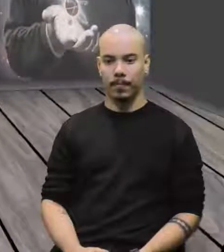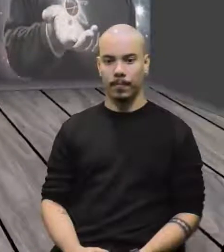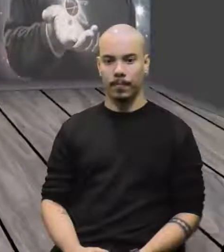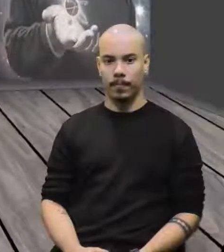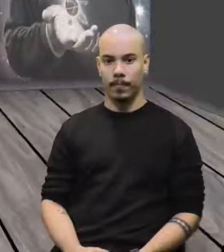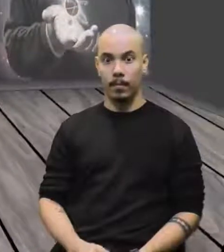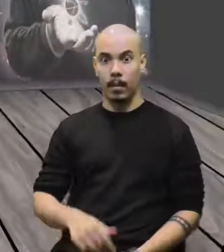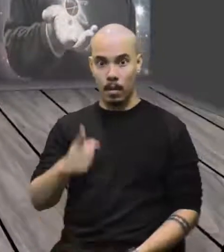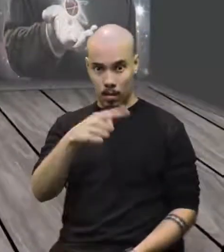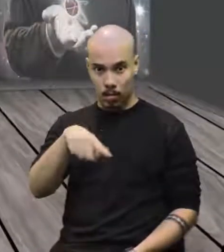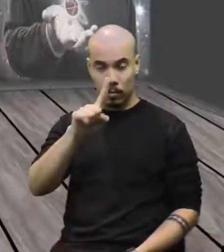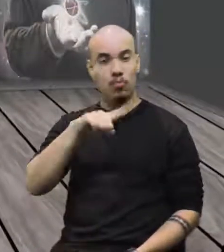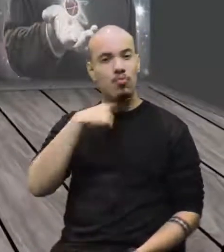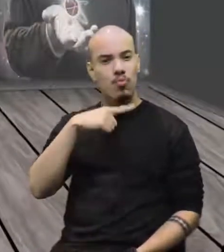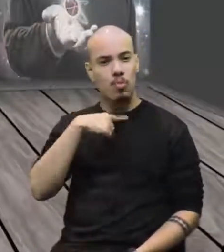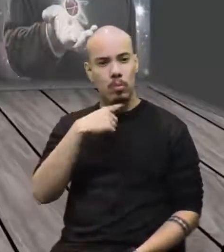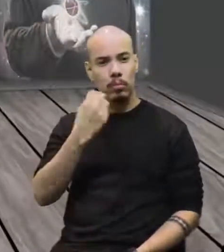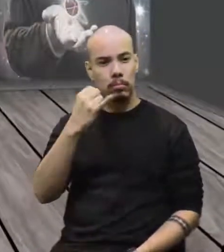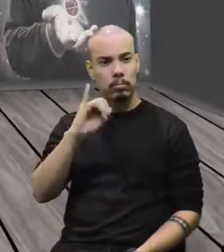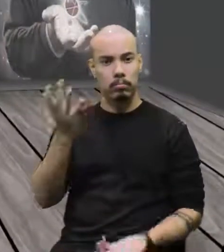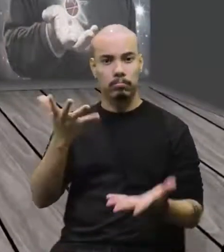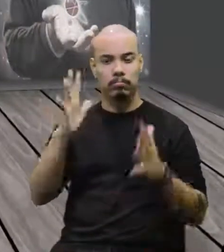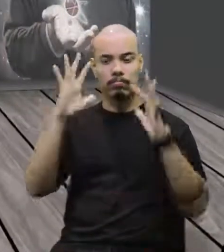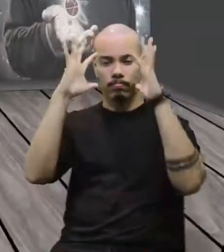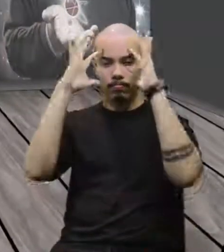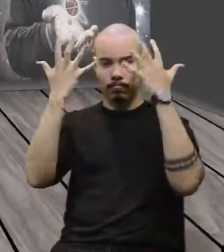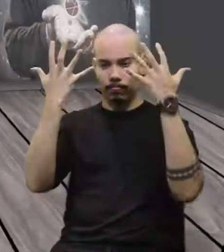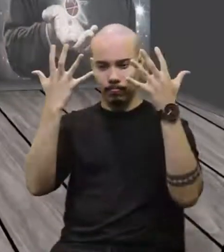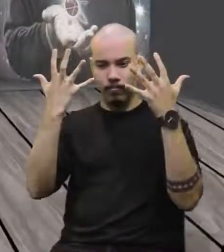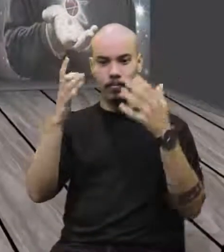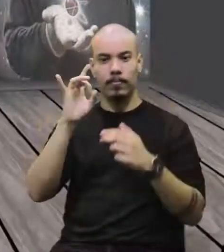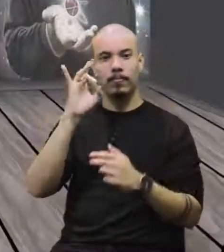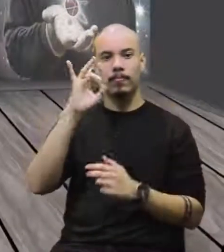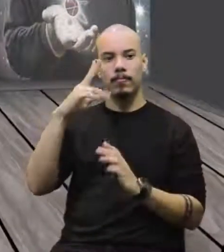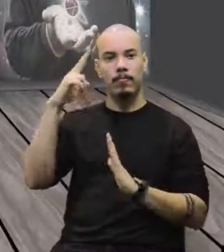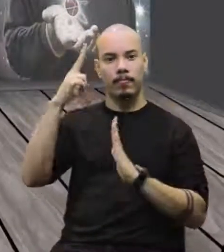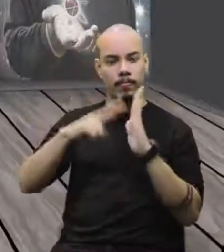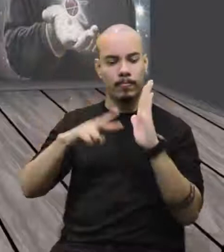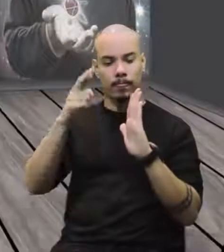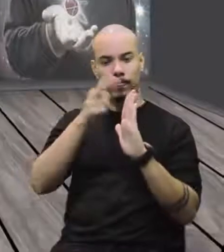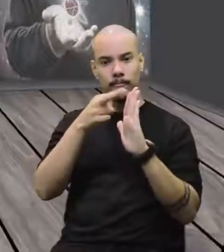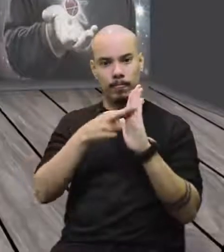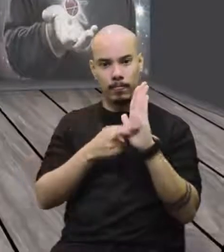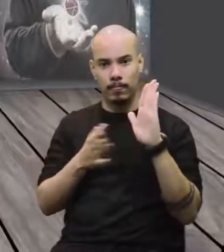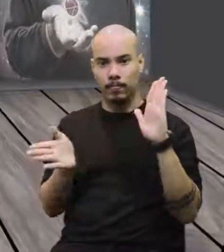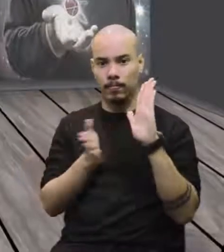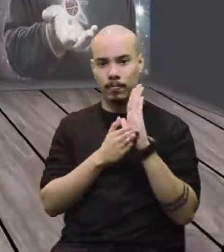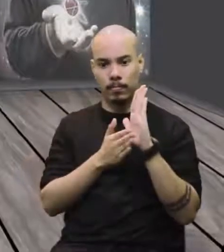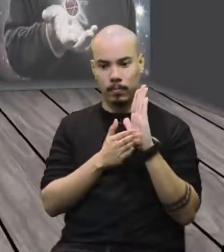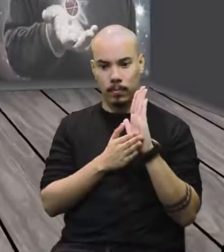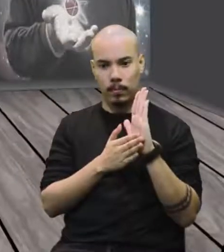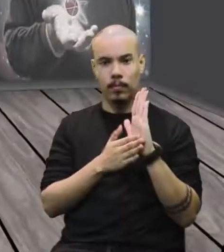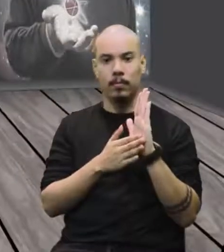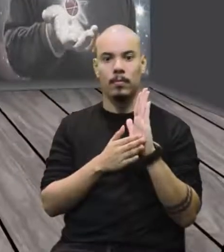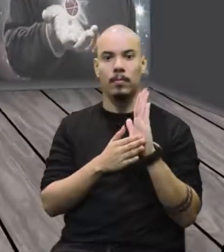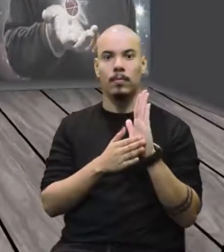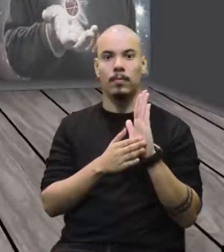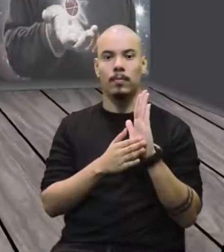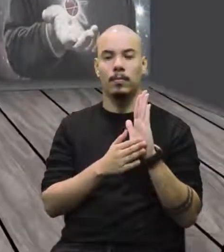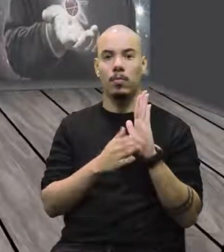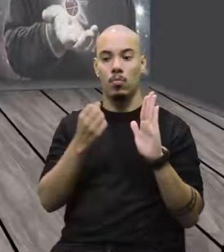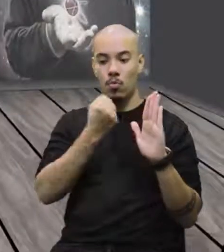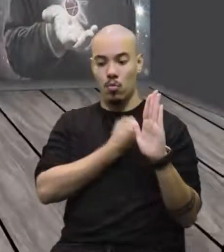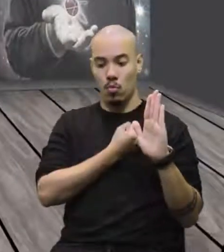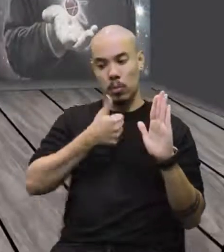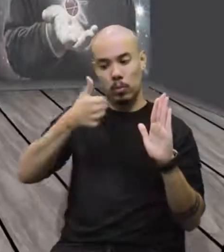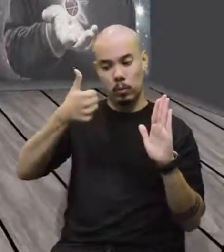E aí, ficou alguma dúvida? Se ficou, nós vamos tirar agora, né? Só é olhar direitinho a regra da mão direita, duas, né? A número